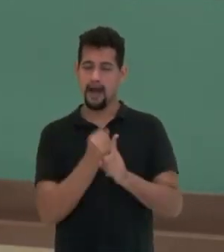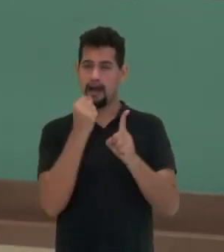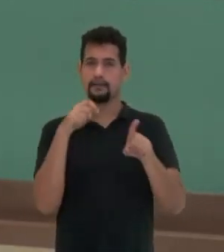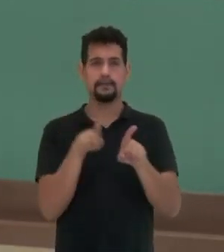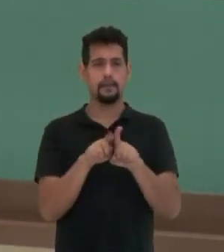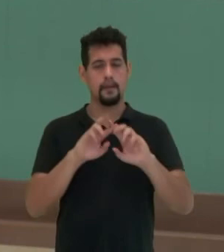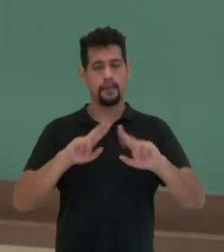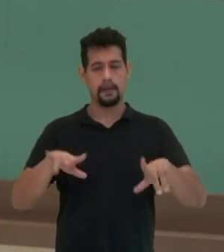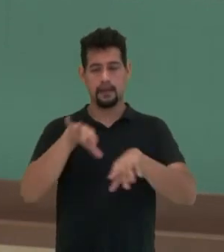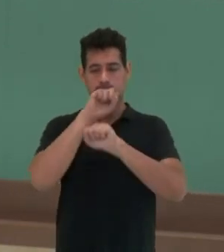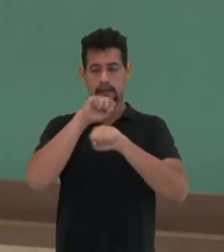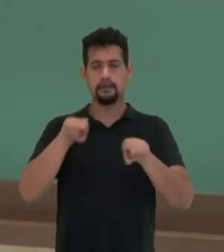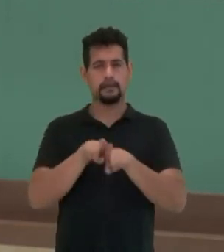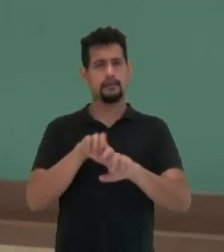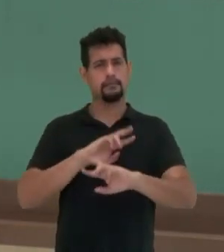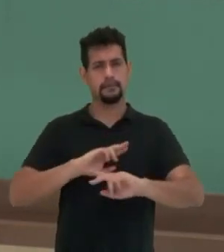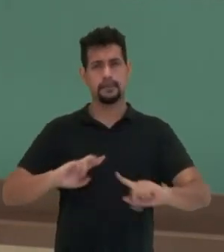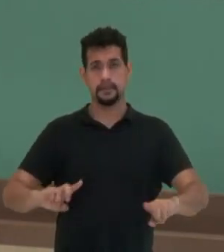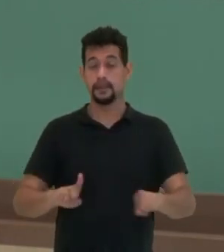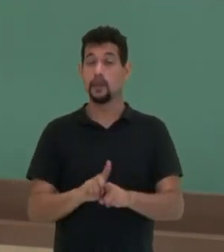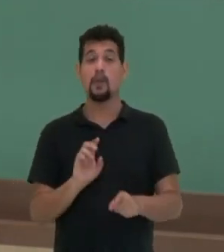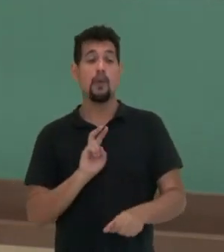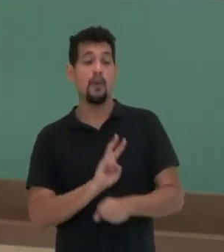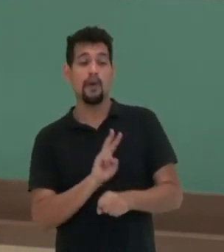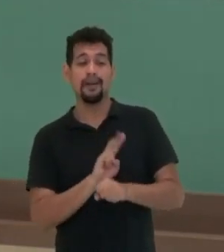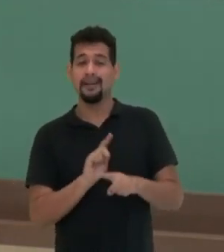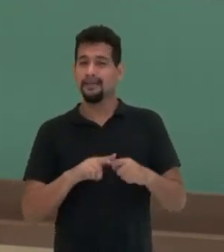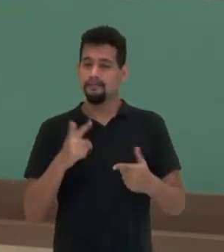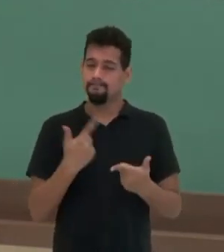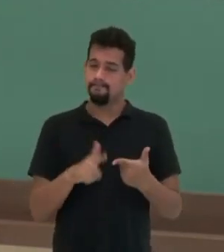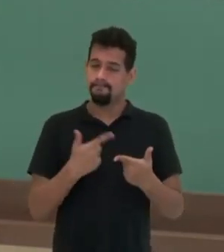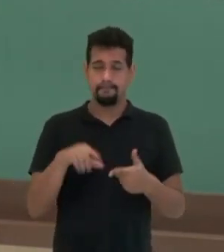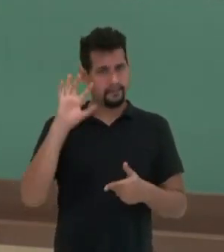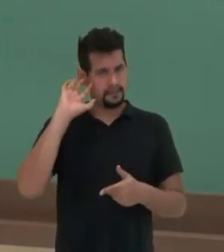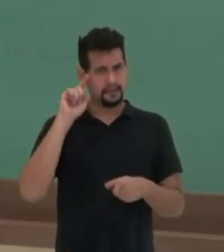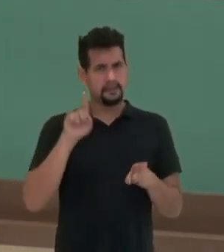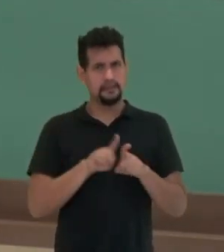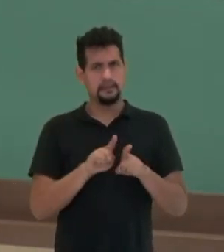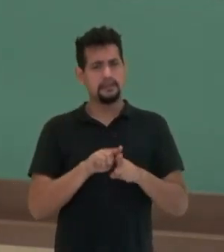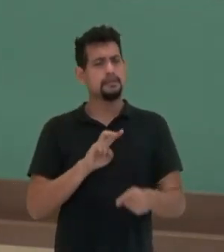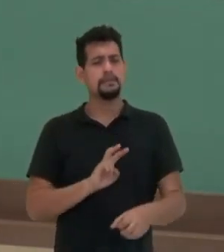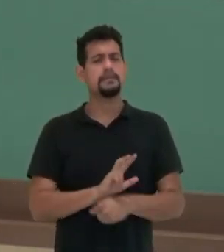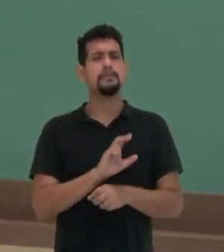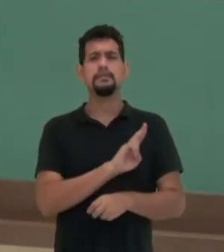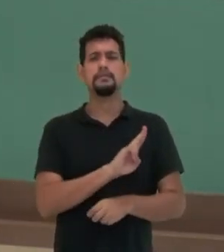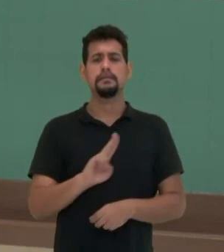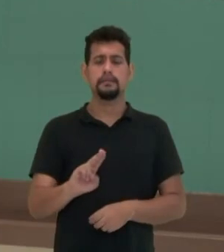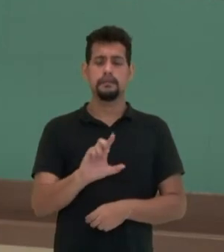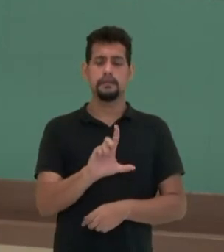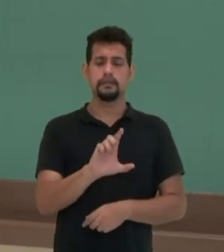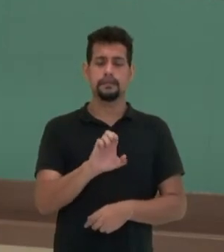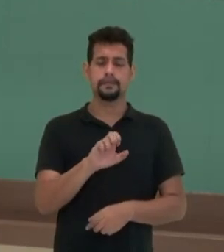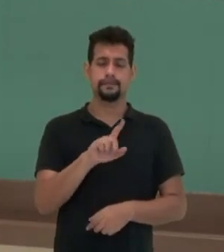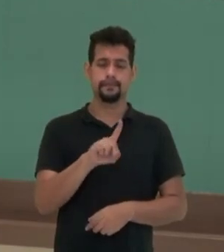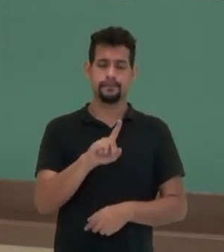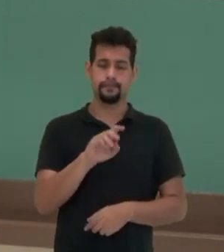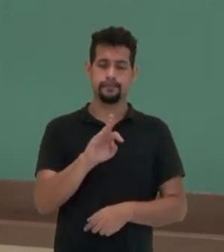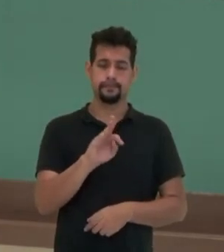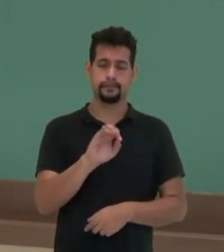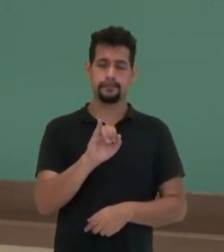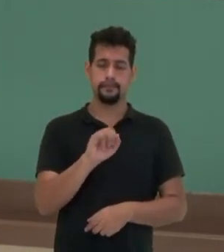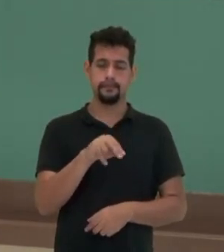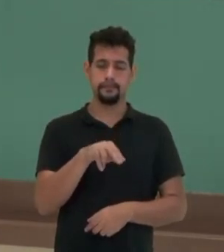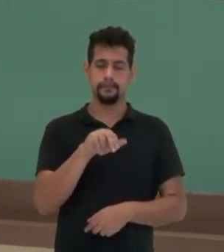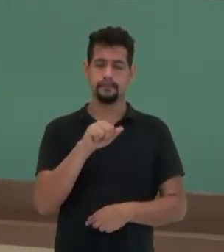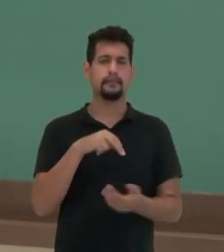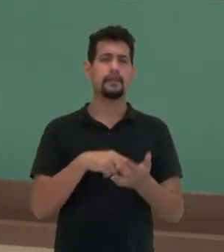órgãos vitais, né? Protegendo contra traumas. Ele produz leptina. Leptina é um hormônio que